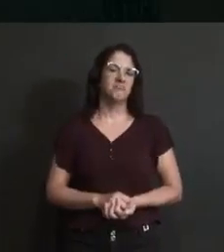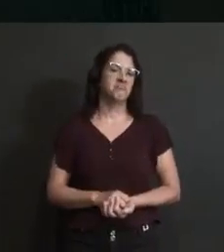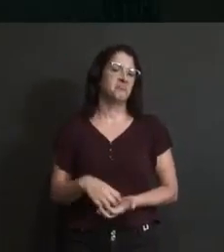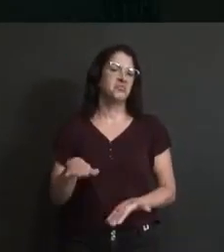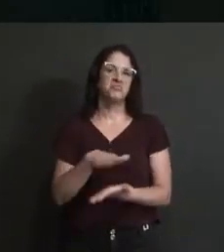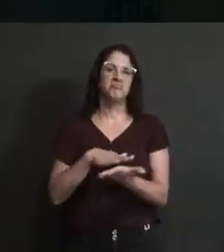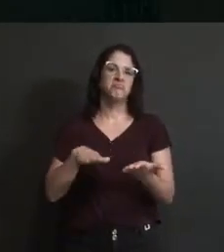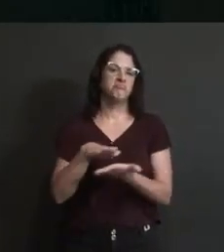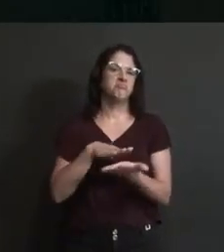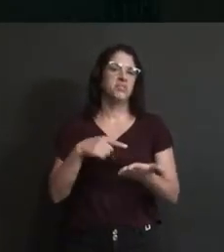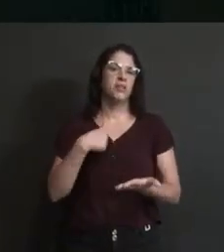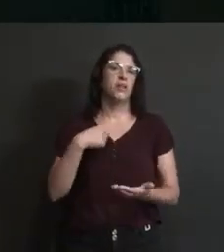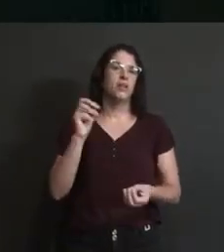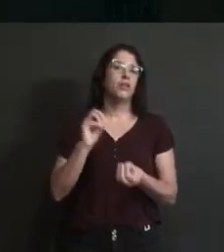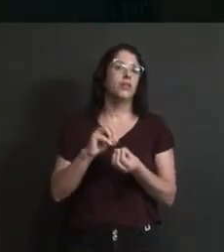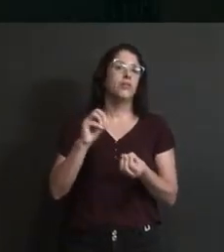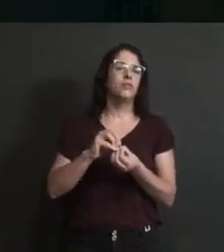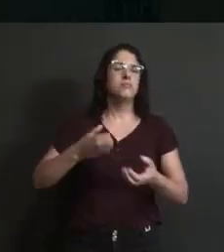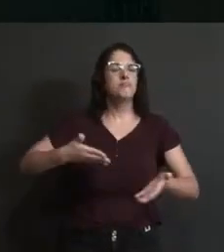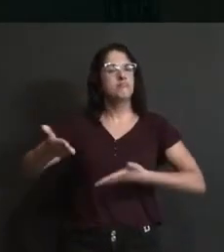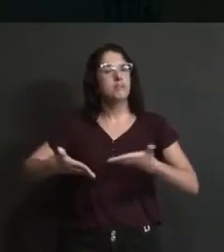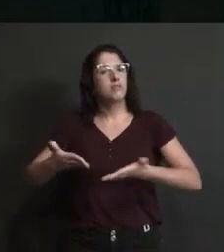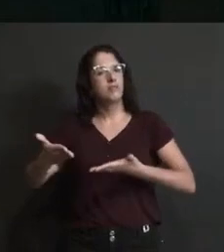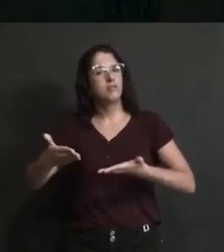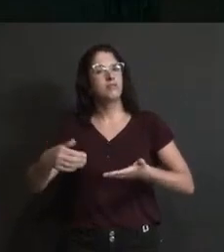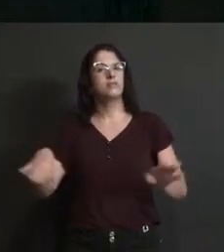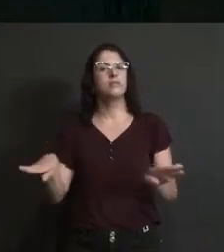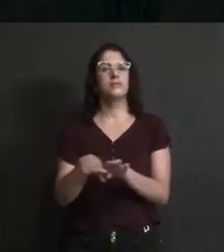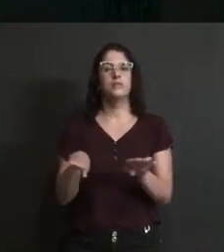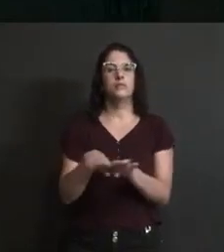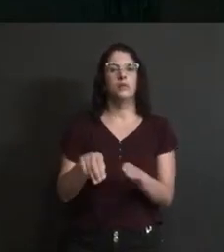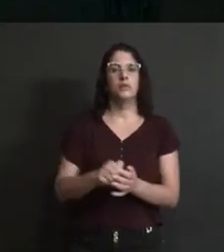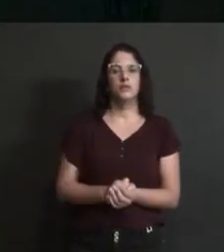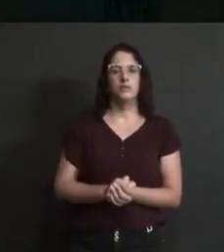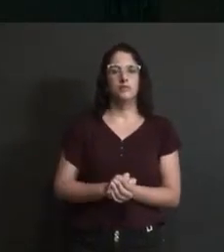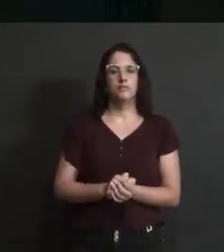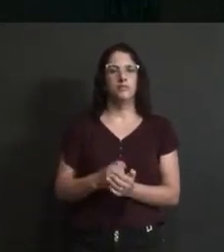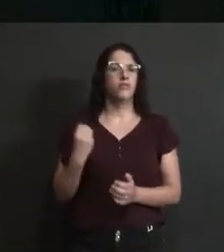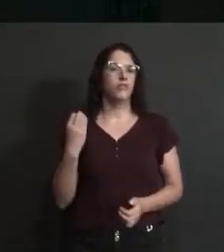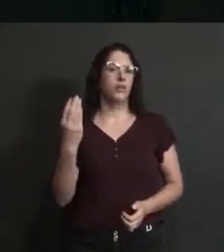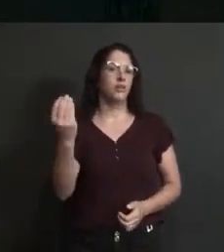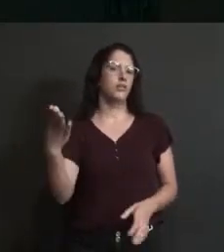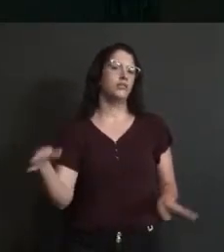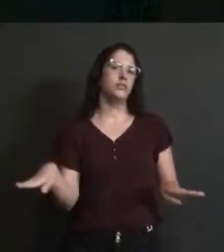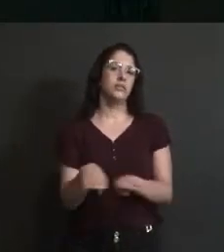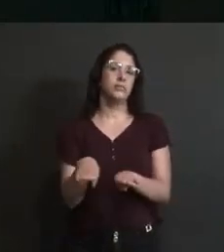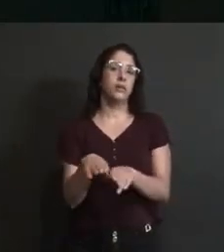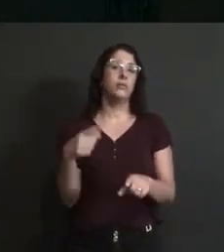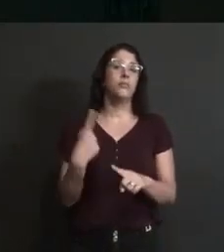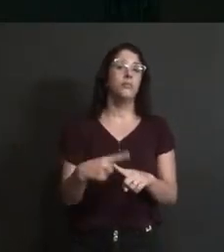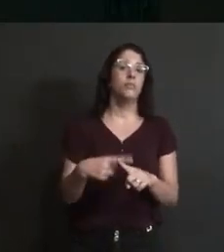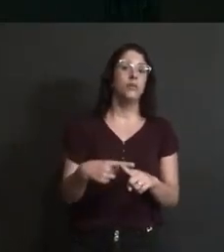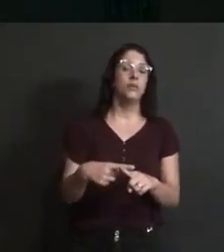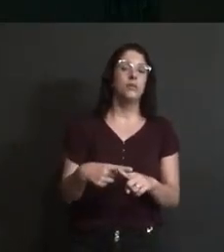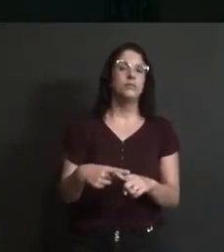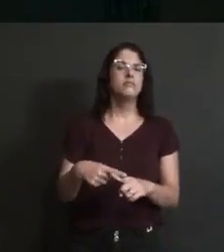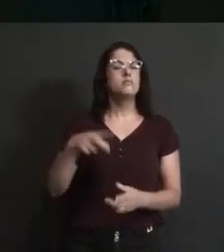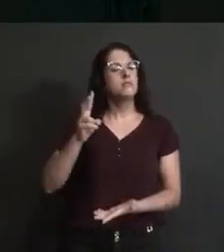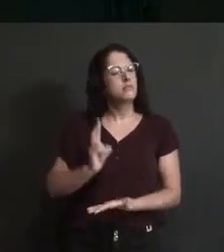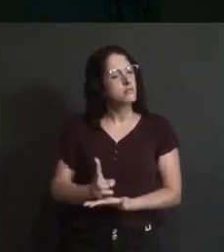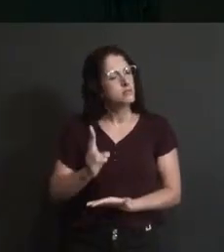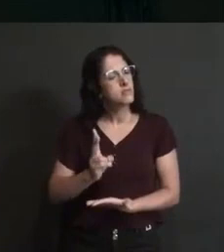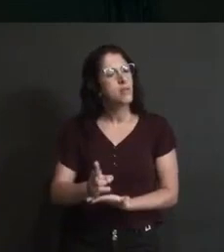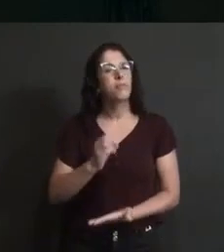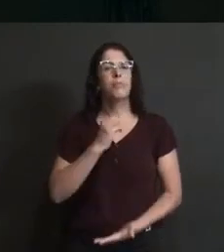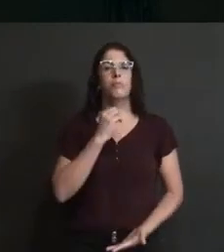nem de nenhum serviço, nem tampouco de nenhuma viagem, porque sempre vale a